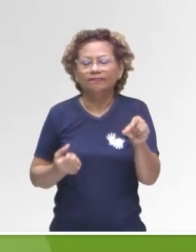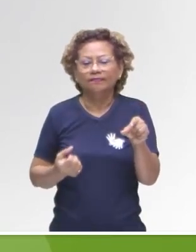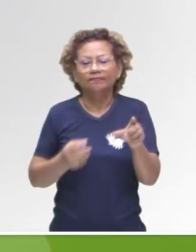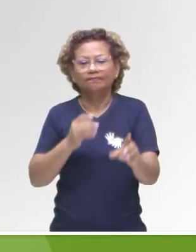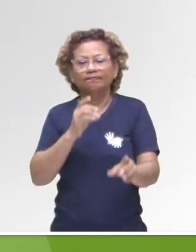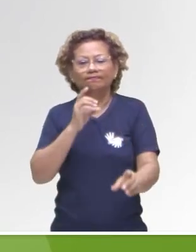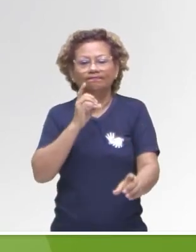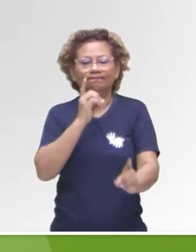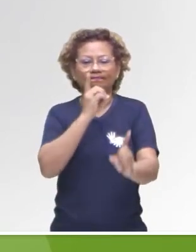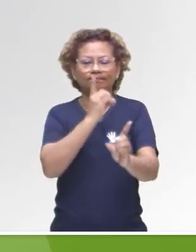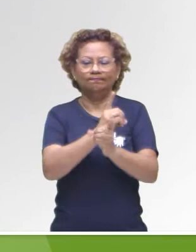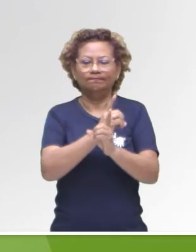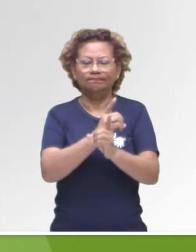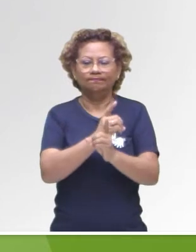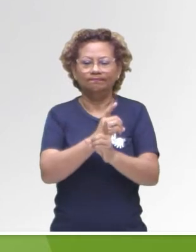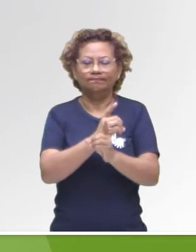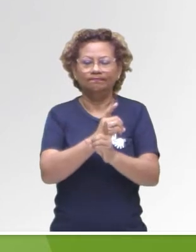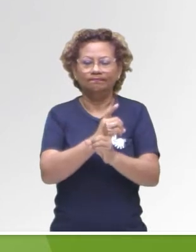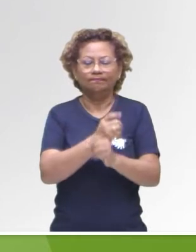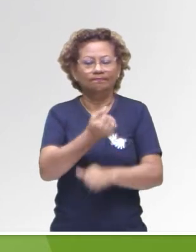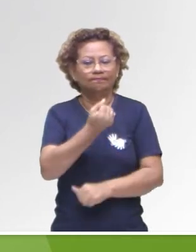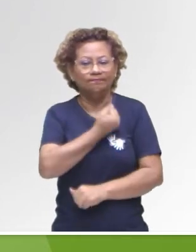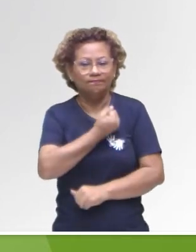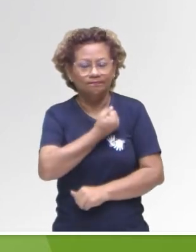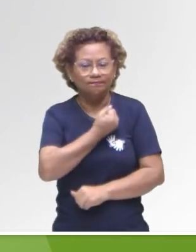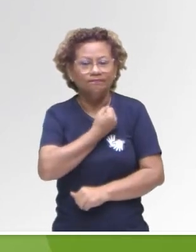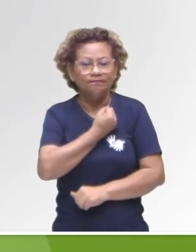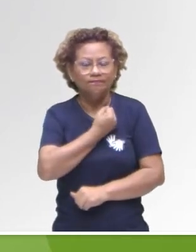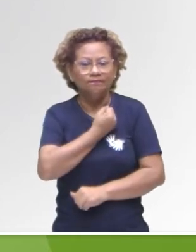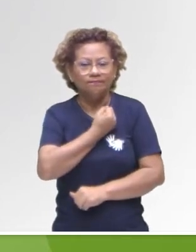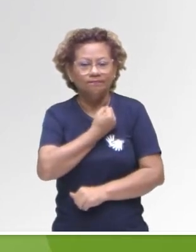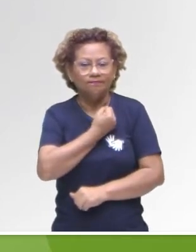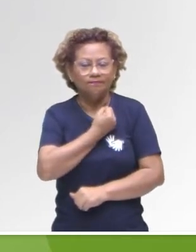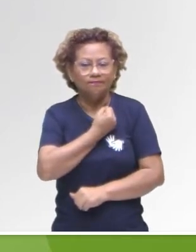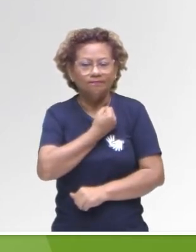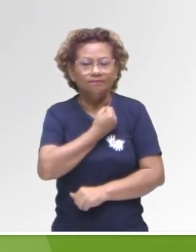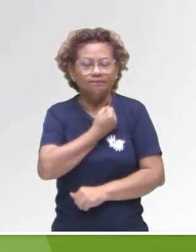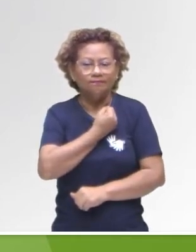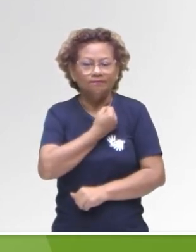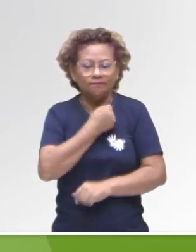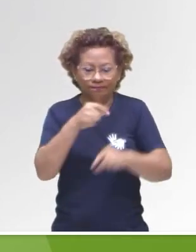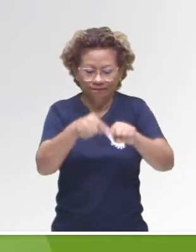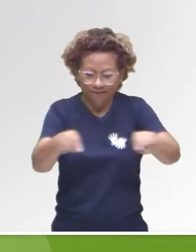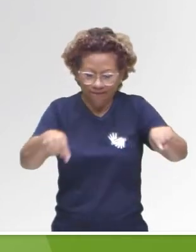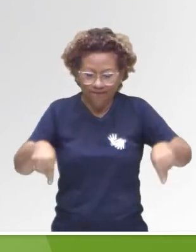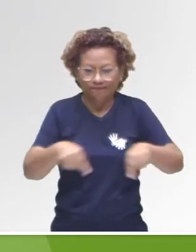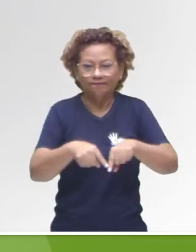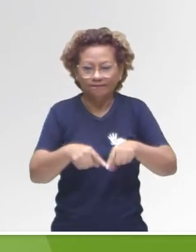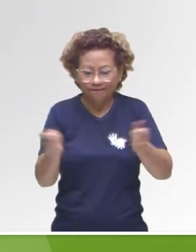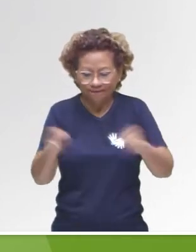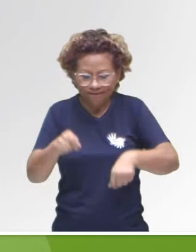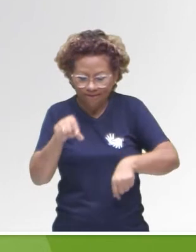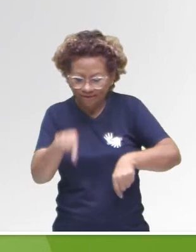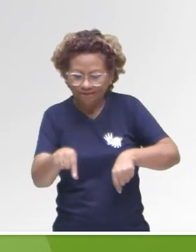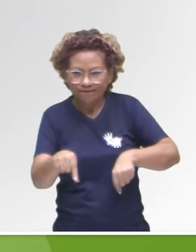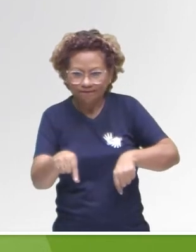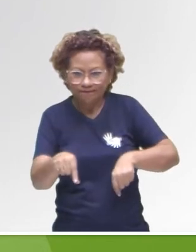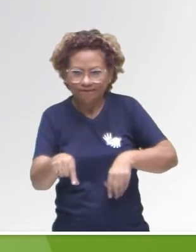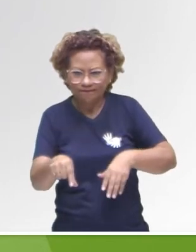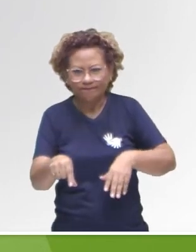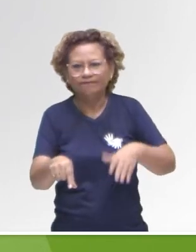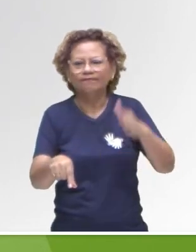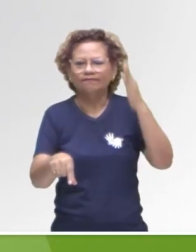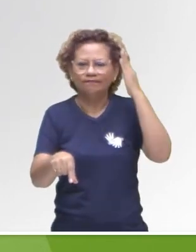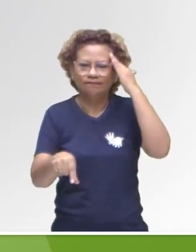capacitor que tenha as especificações que o engenheiro colocou lá no seu circuito. Então, esse é o objetivo para